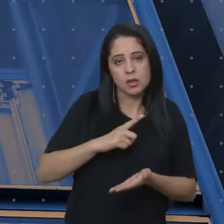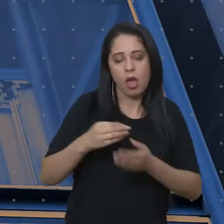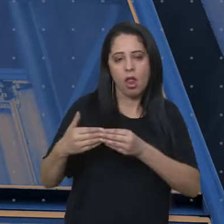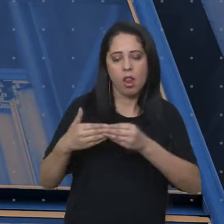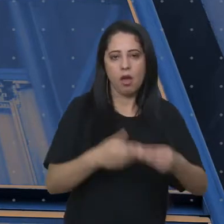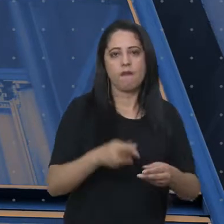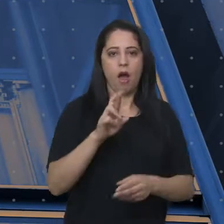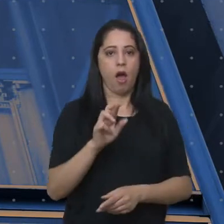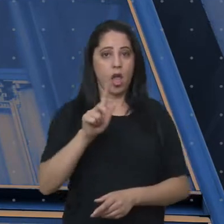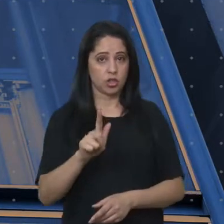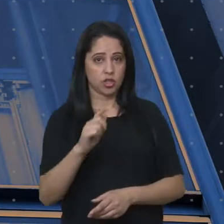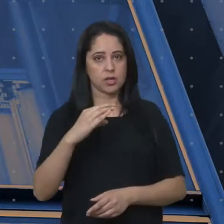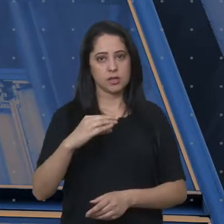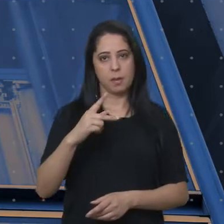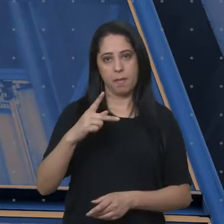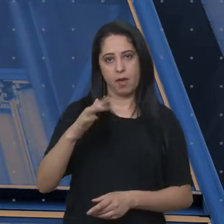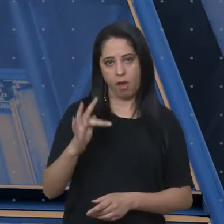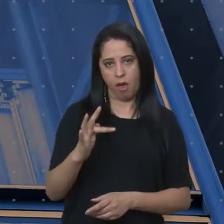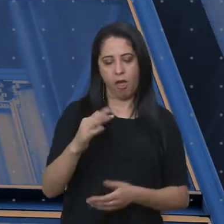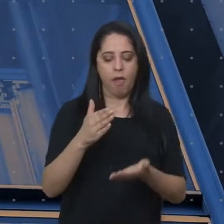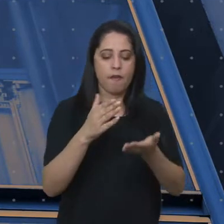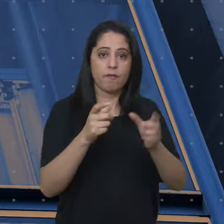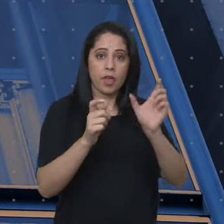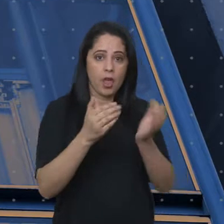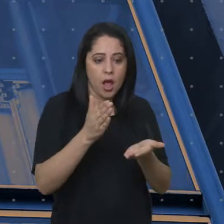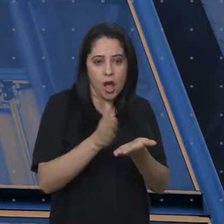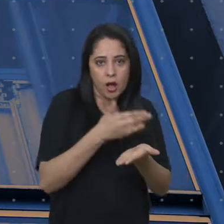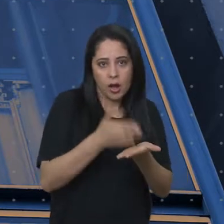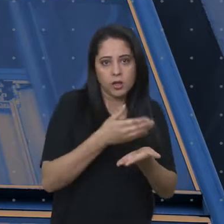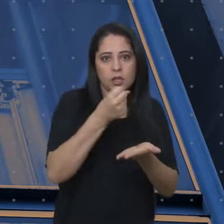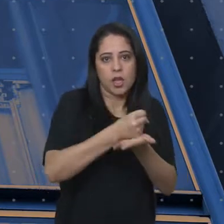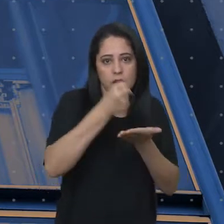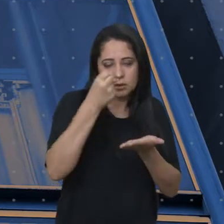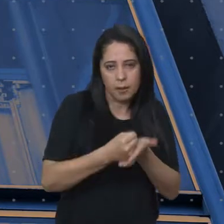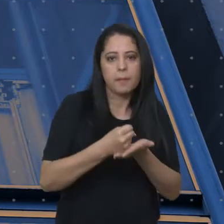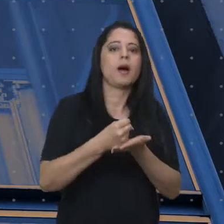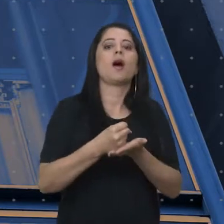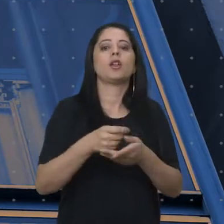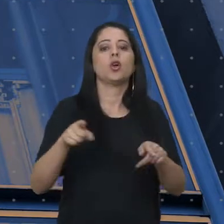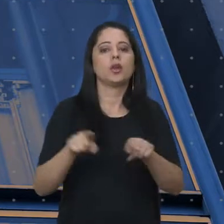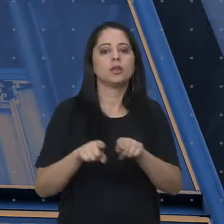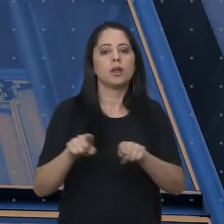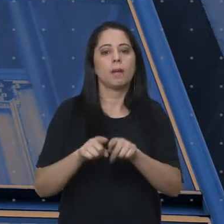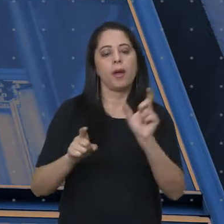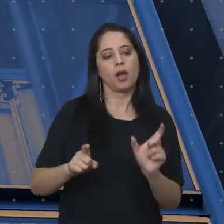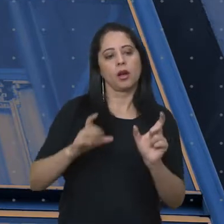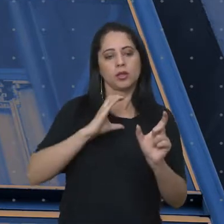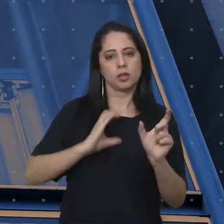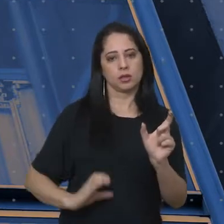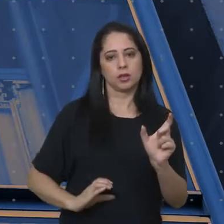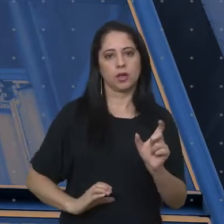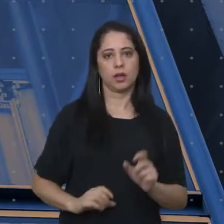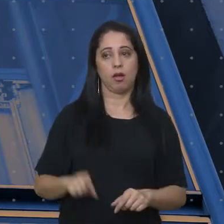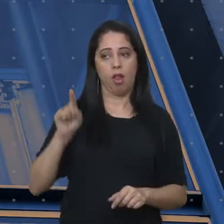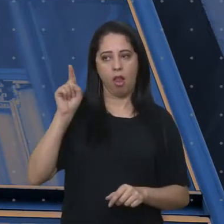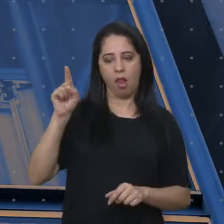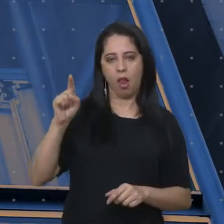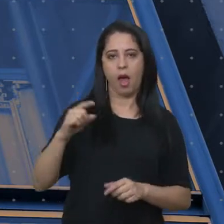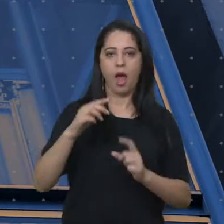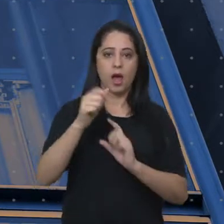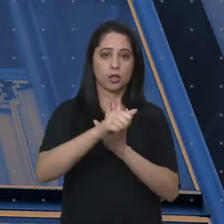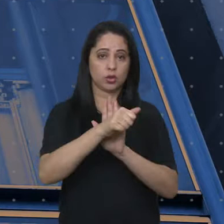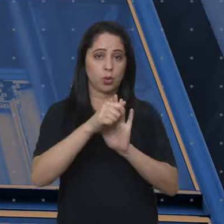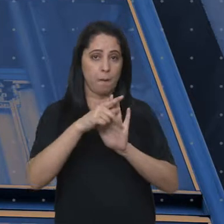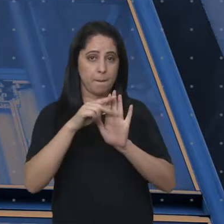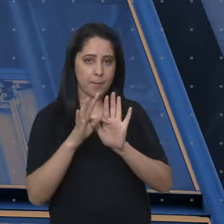fácil, é só comparecer ao PAT levando RG, CPF, carteira de trabalho e o cartão cidadão. O PAT